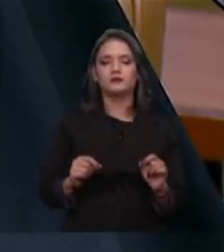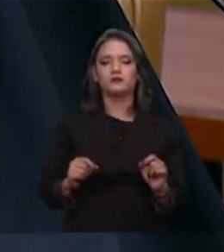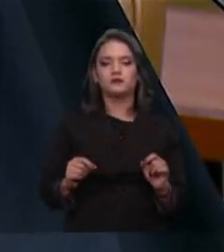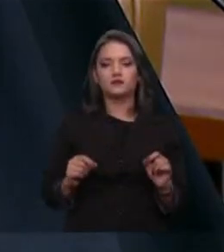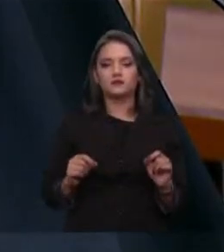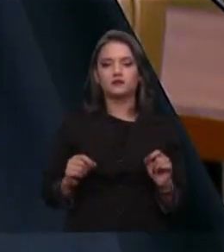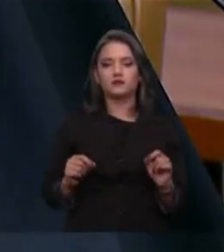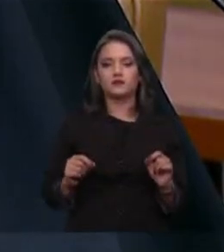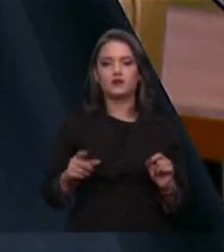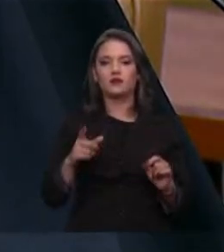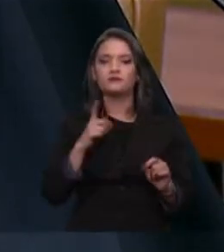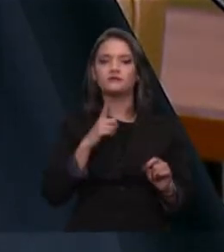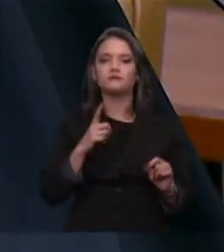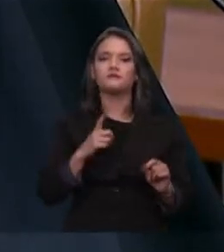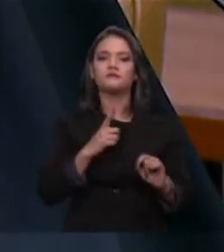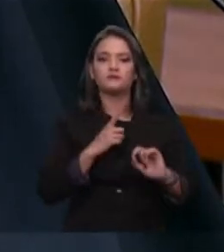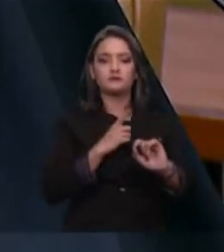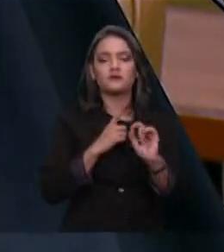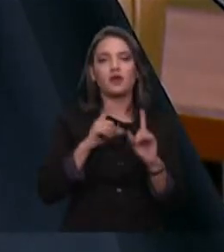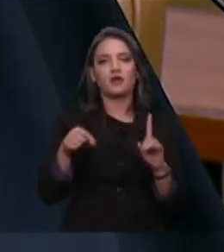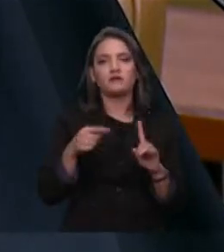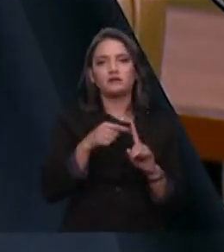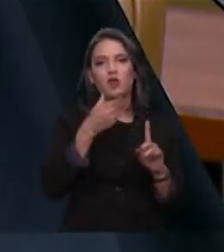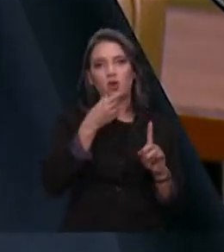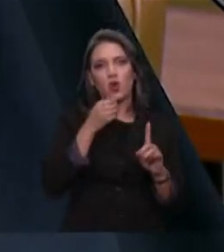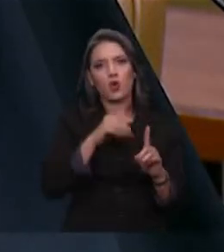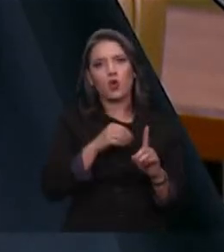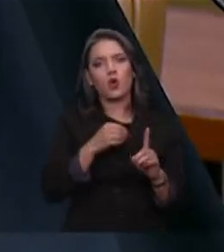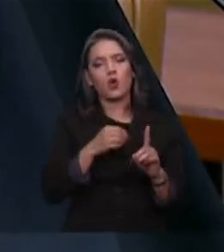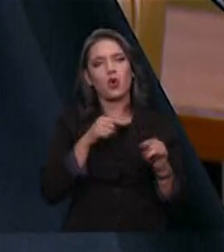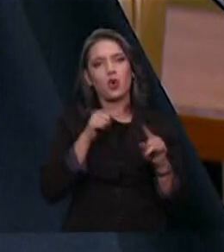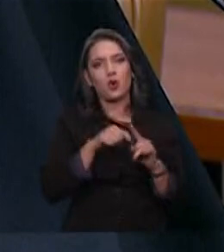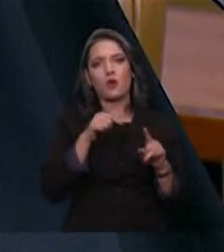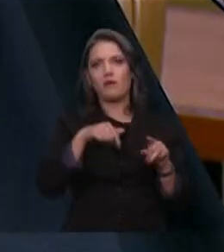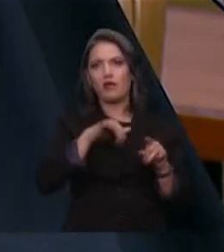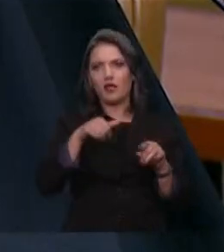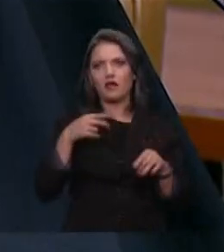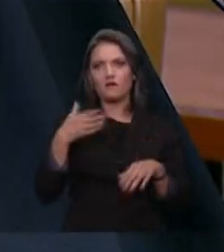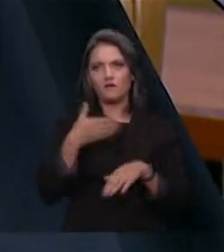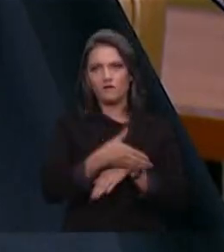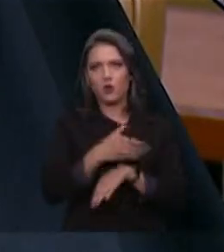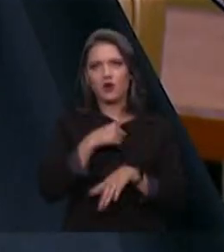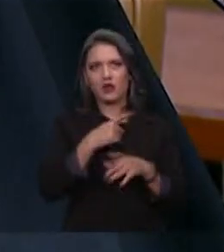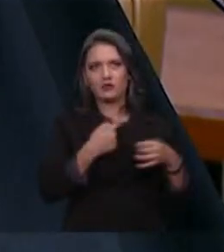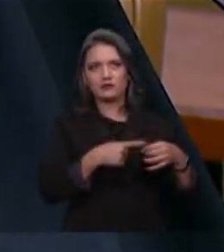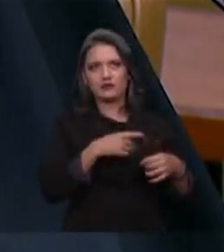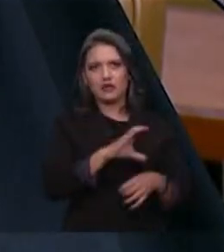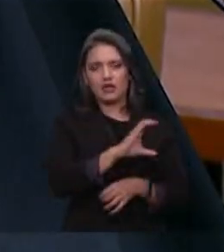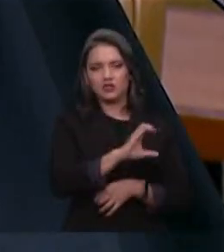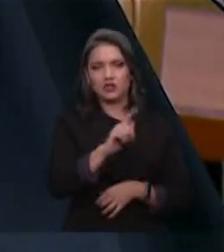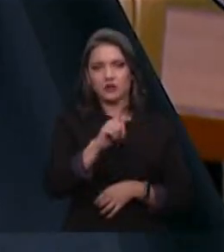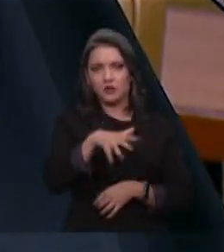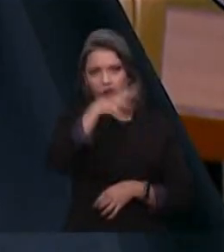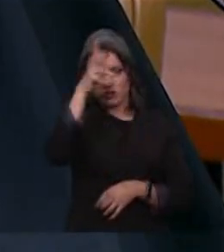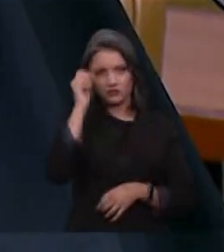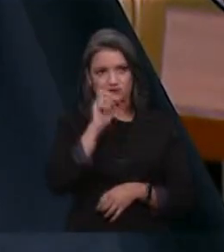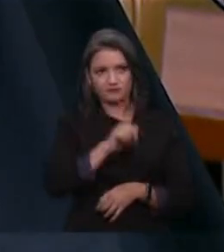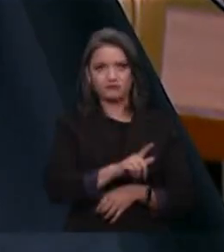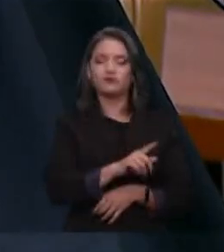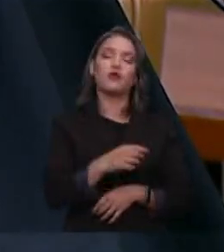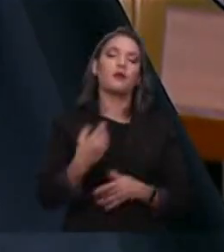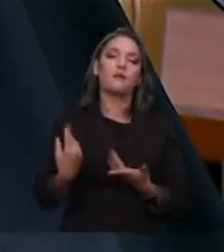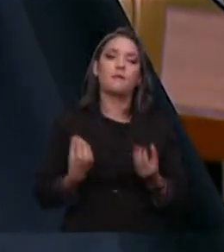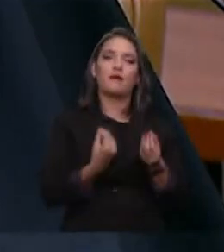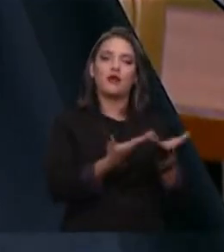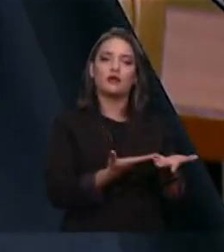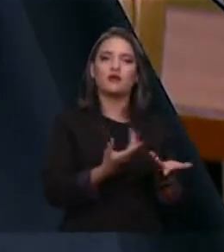a determinação ao aludido transportador para entrega de certa quantia em dinheiro na cidade de Campo Grande, Mato Grosso do Sul, em benefício de Ademar Chagas da Cruz, a